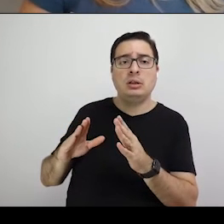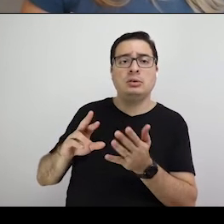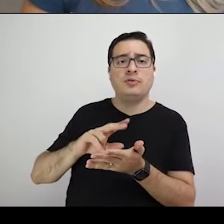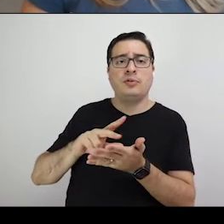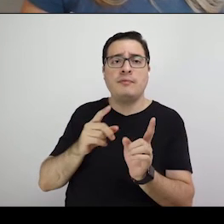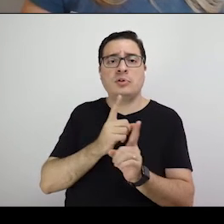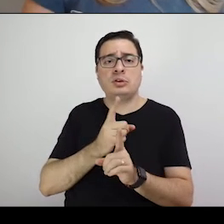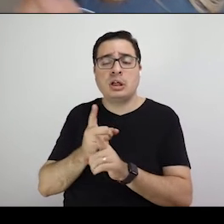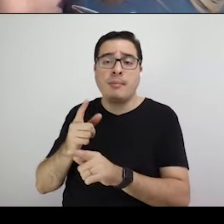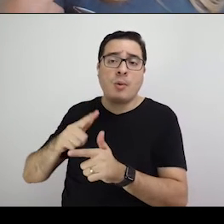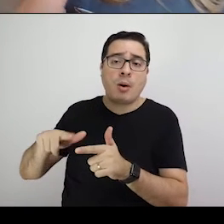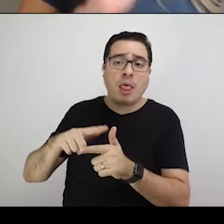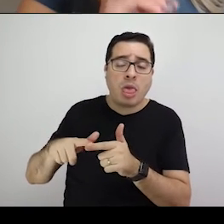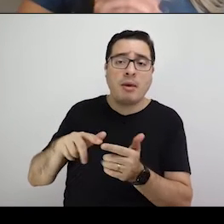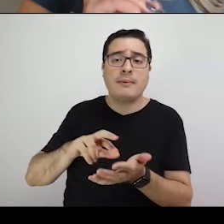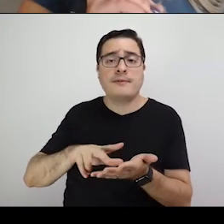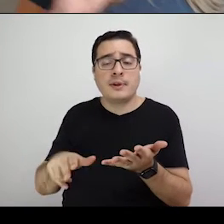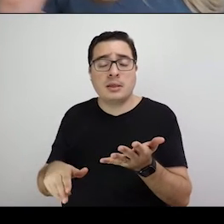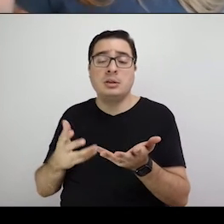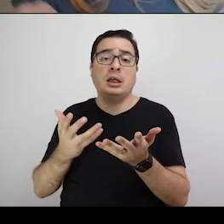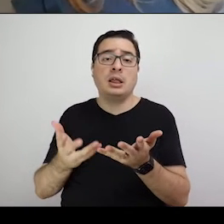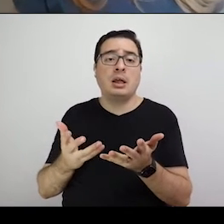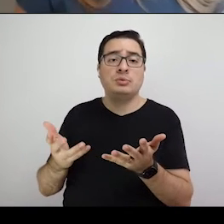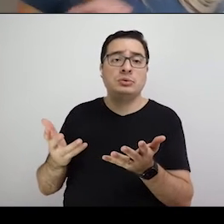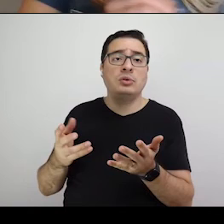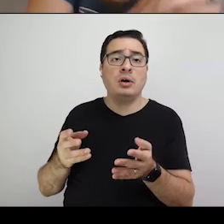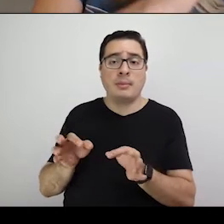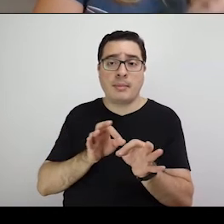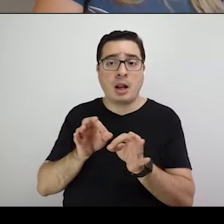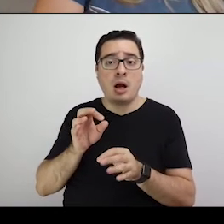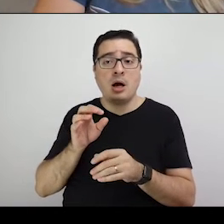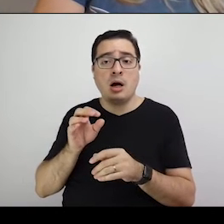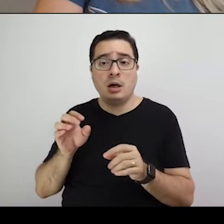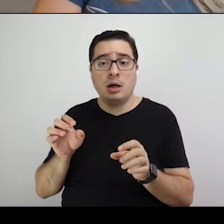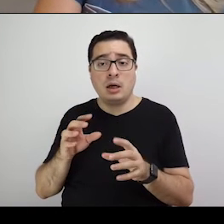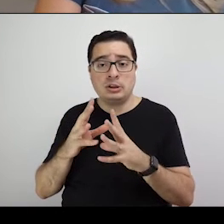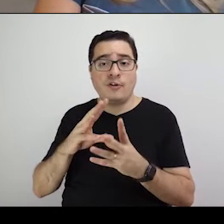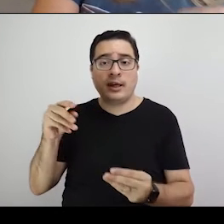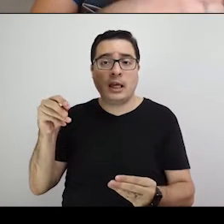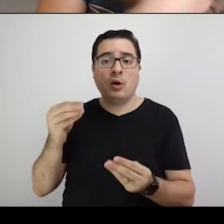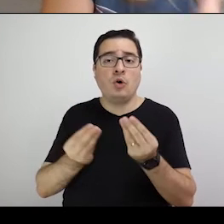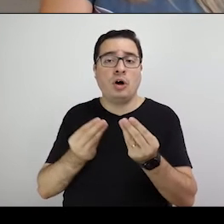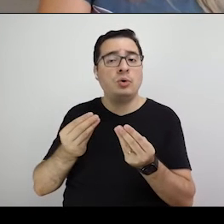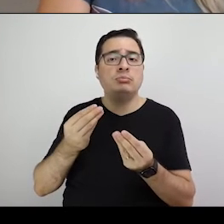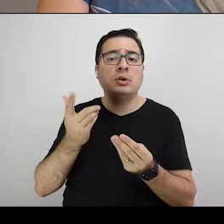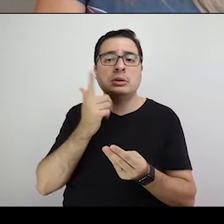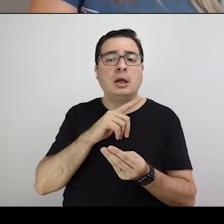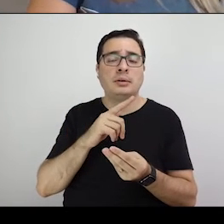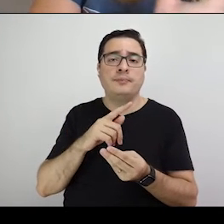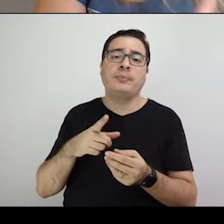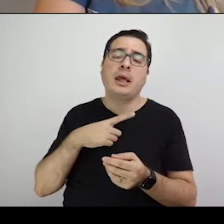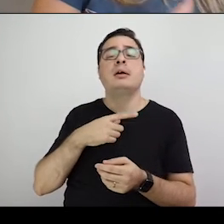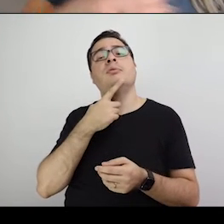um problema, né? E queremos resolver. Como resolver, né? Então, entra o